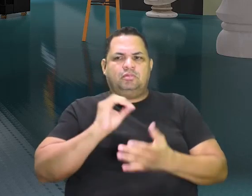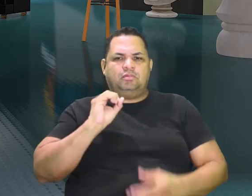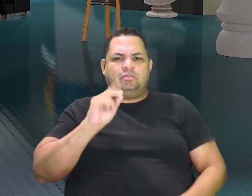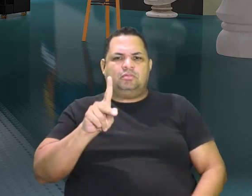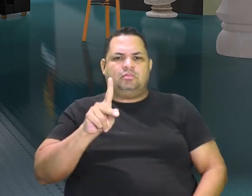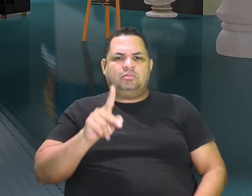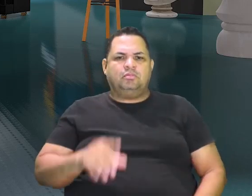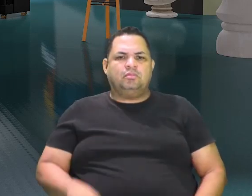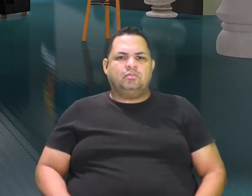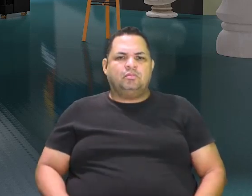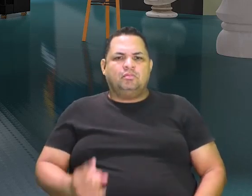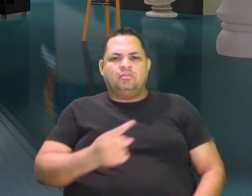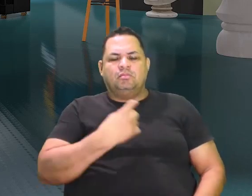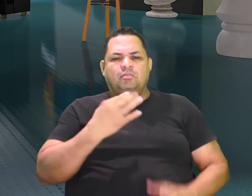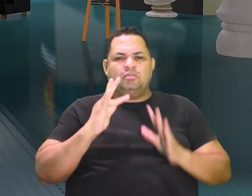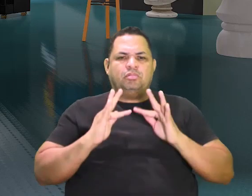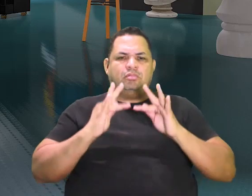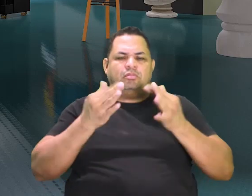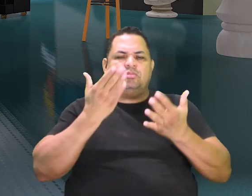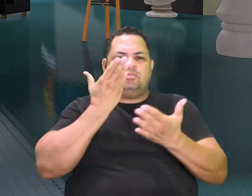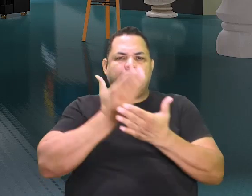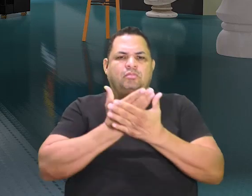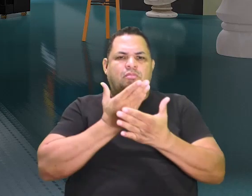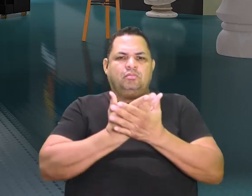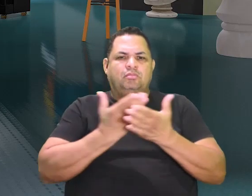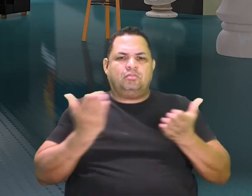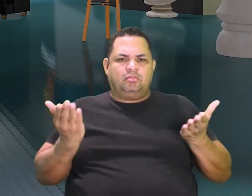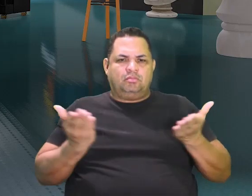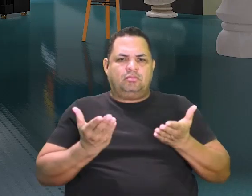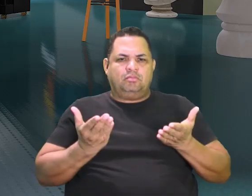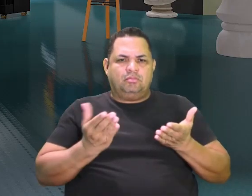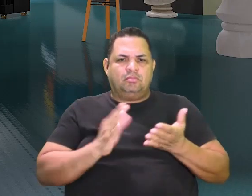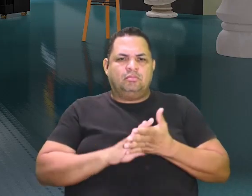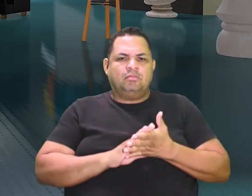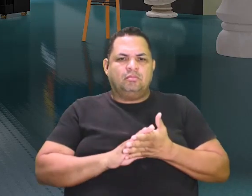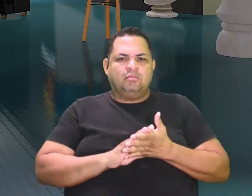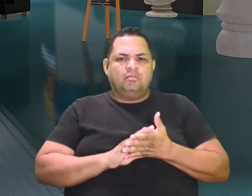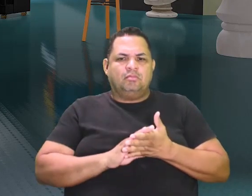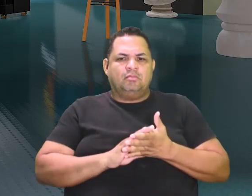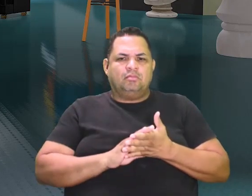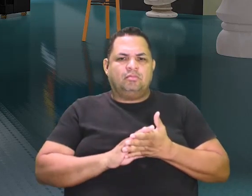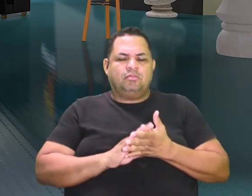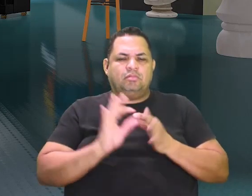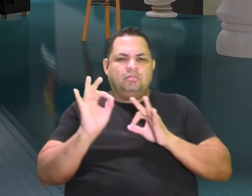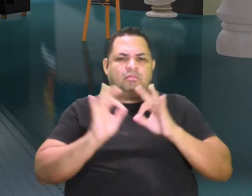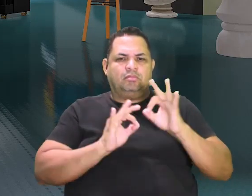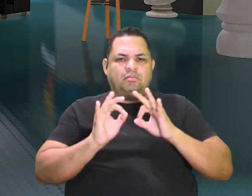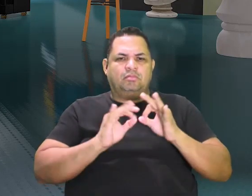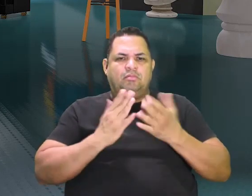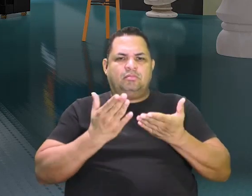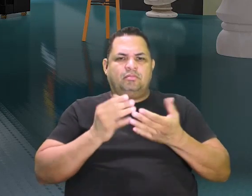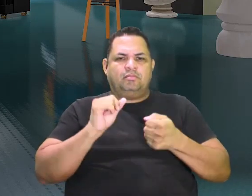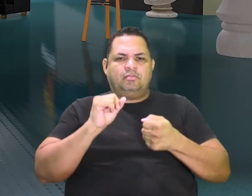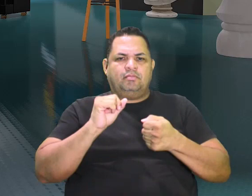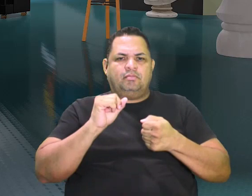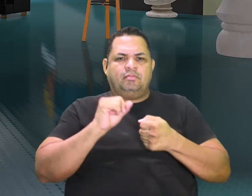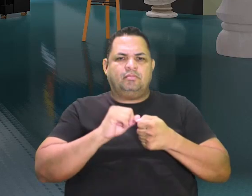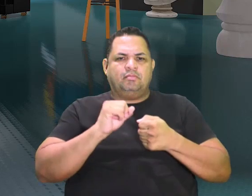ok? Então, aqui nós chegamos ao final da nossa aula e vamos, então, nos preparar para